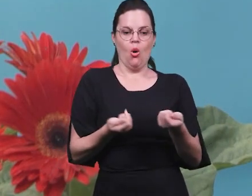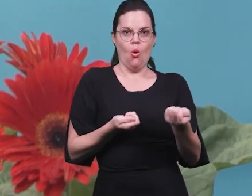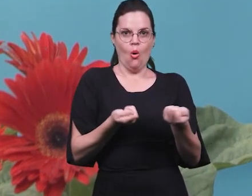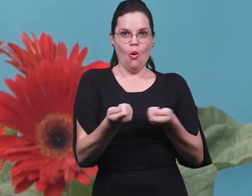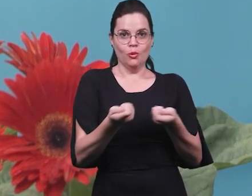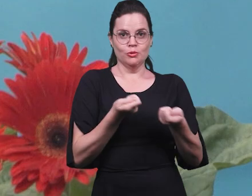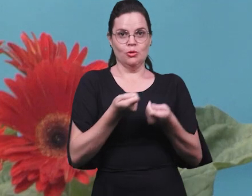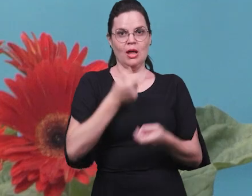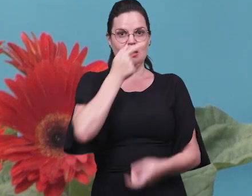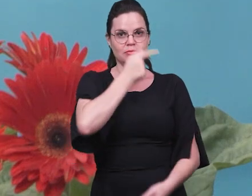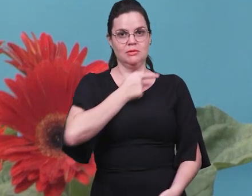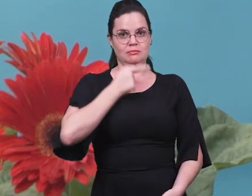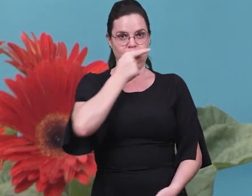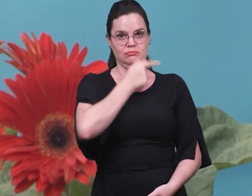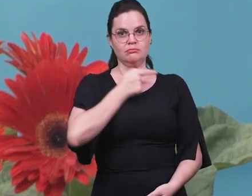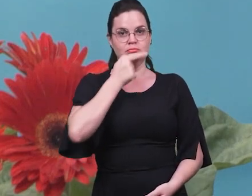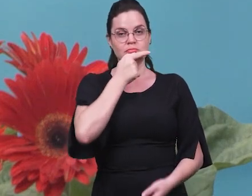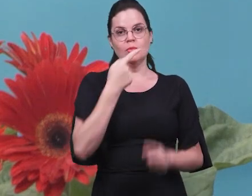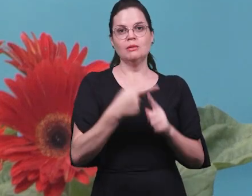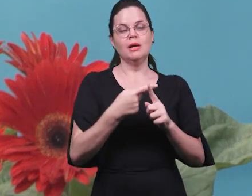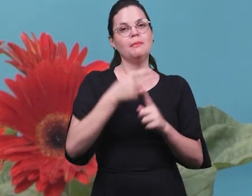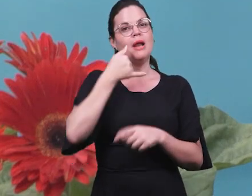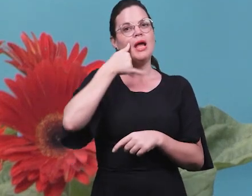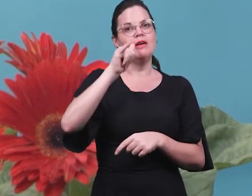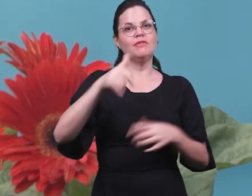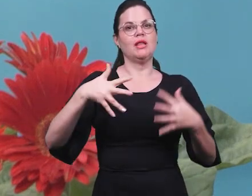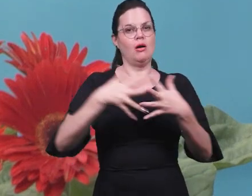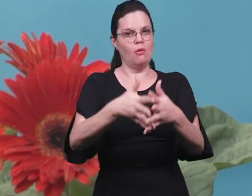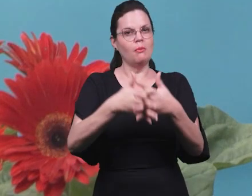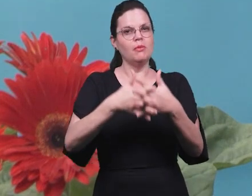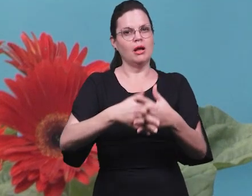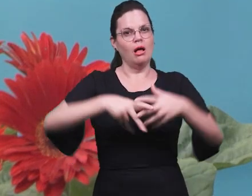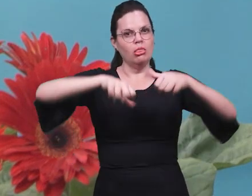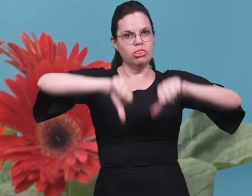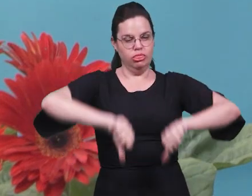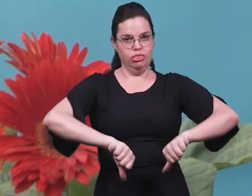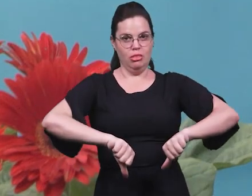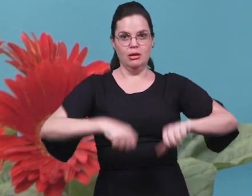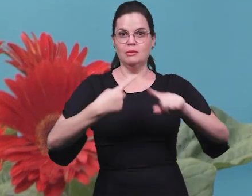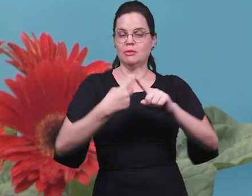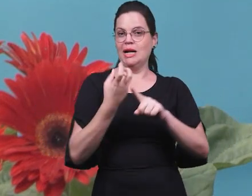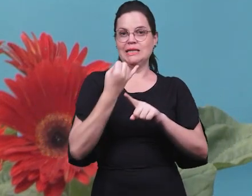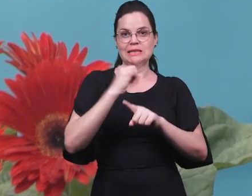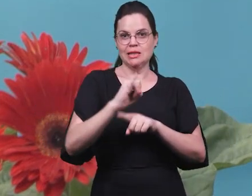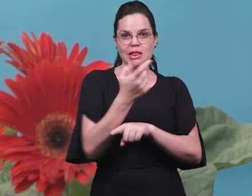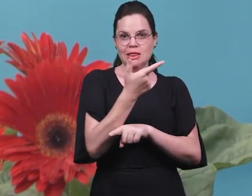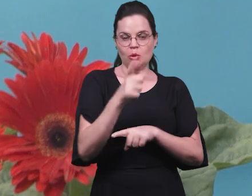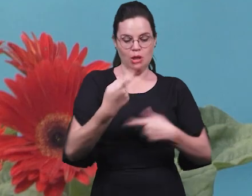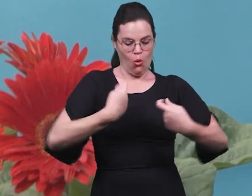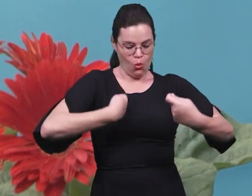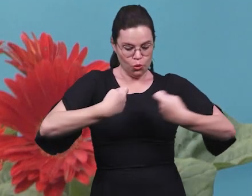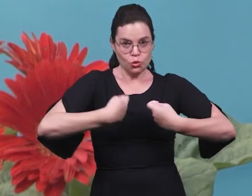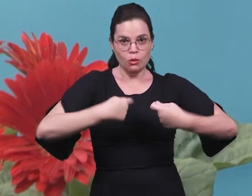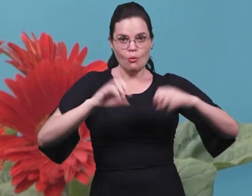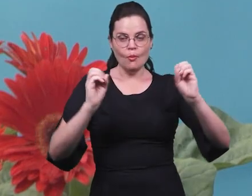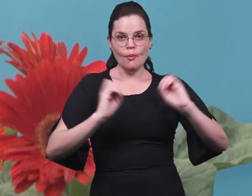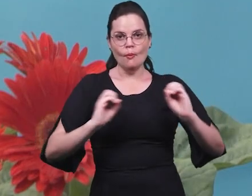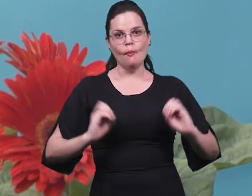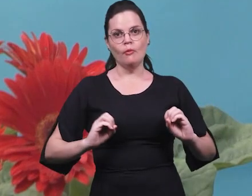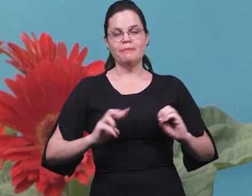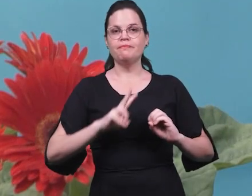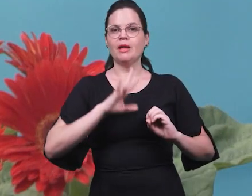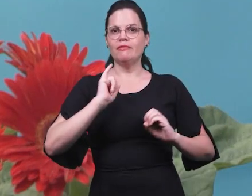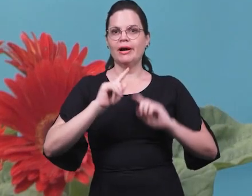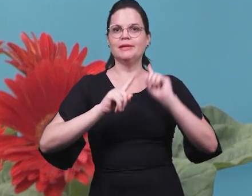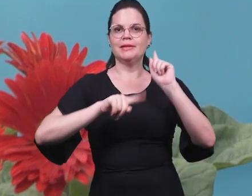glicêmico e o paciente não complicar, né? Porque se ele não faz esse controle de maneira adequada,